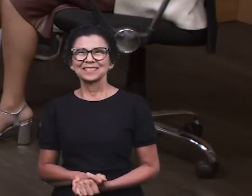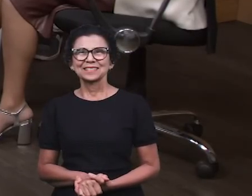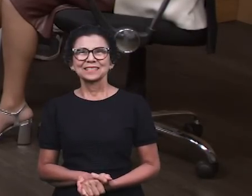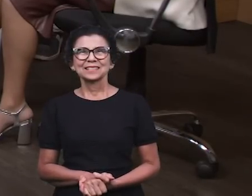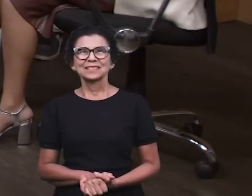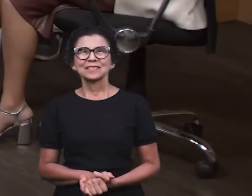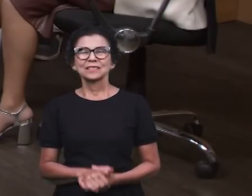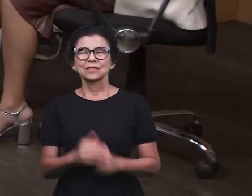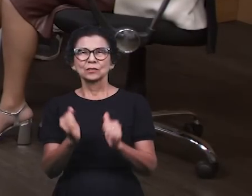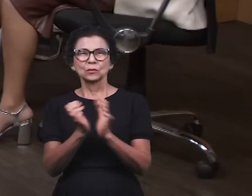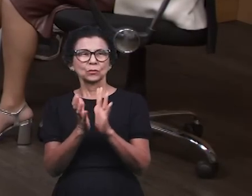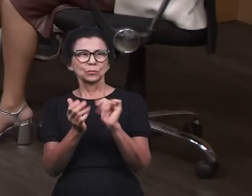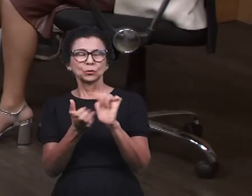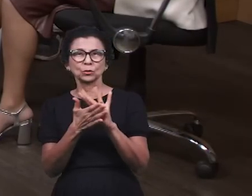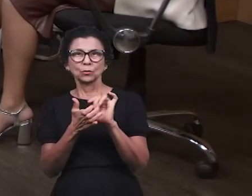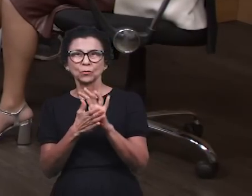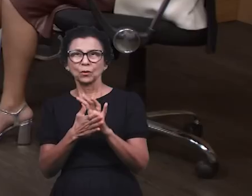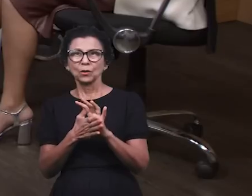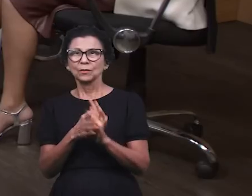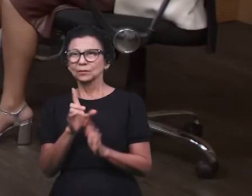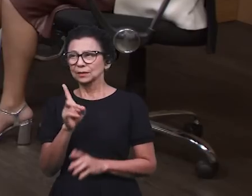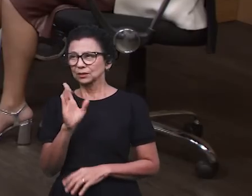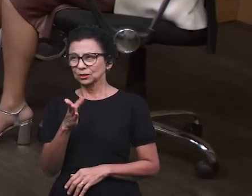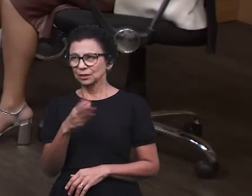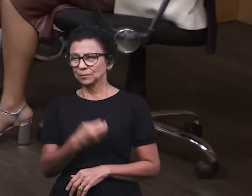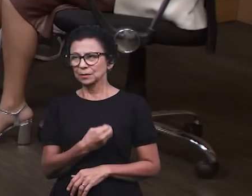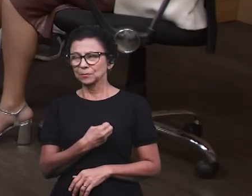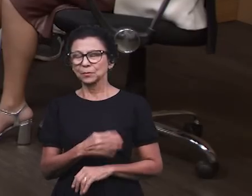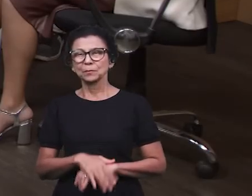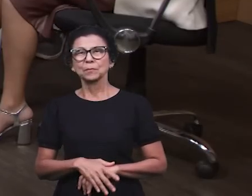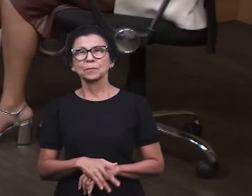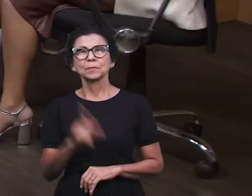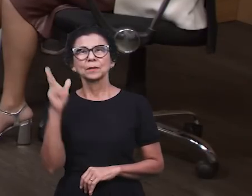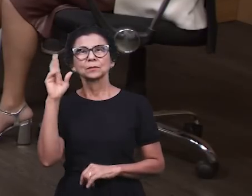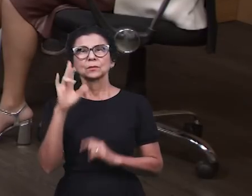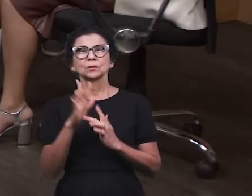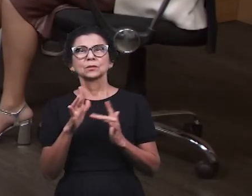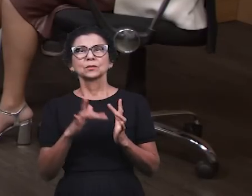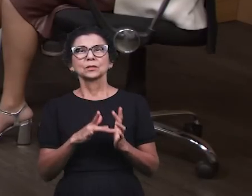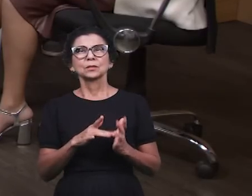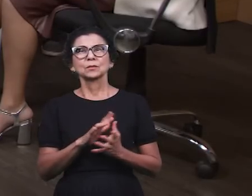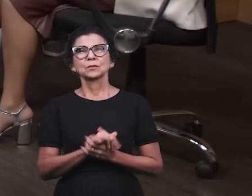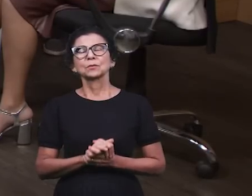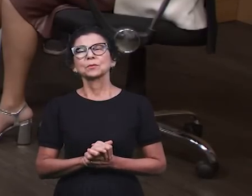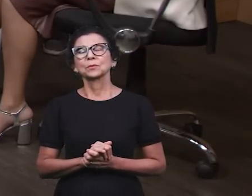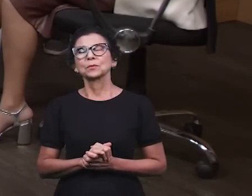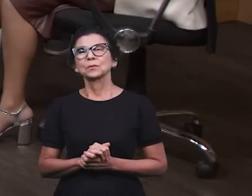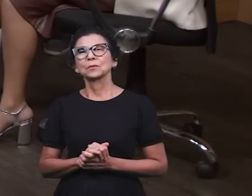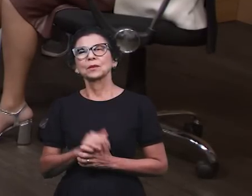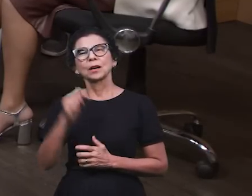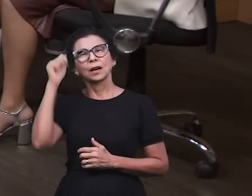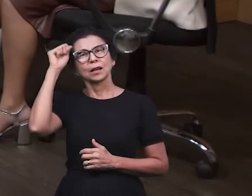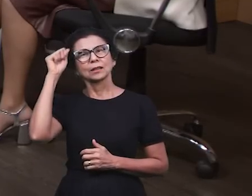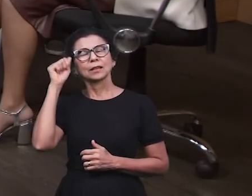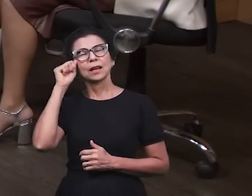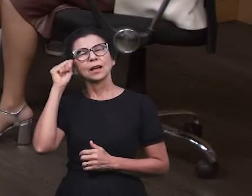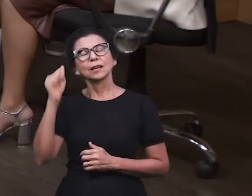participa do grupo de louvor? Pai do Senhor Andréia, Pai do Senhor os pastores. Sim, hoje já faço parte do grupo de